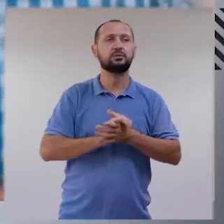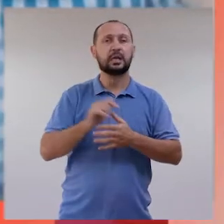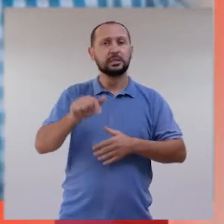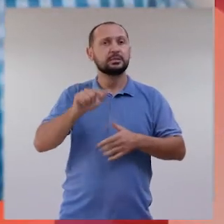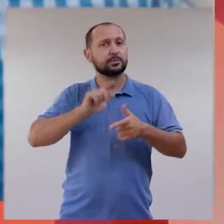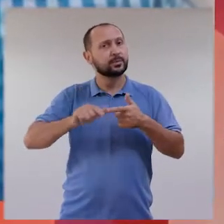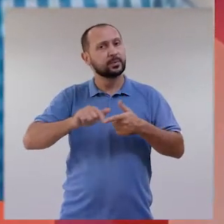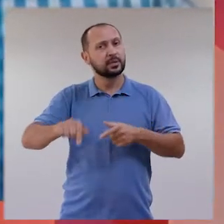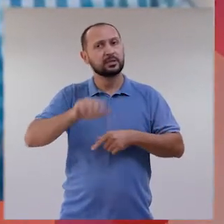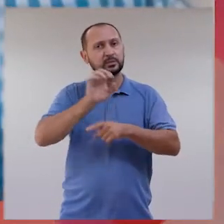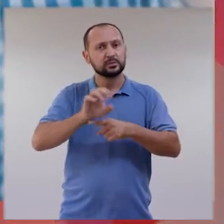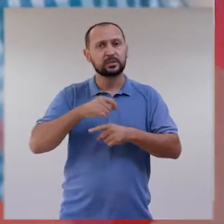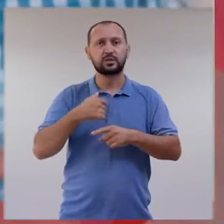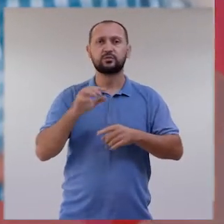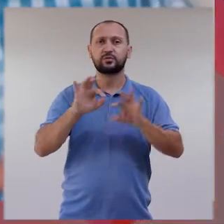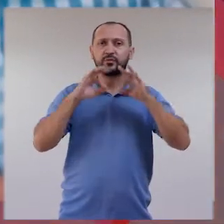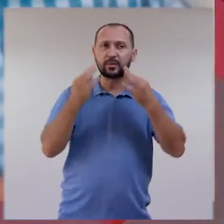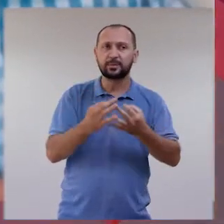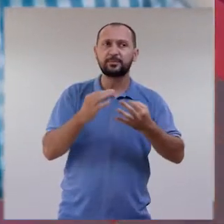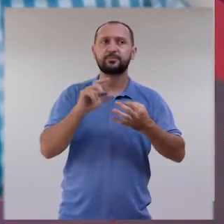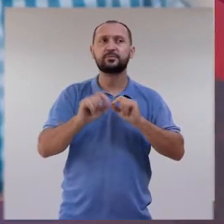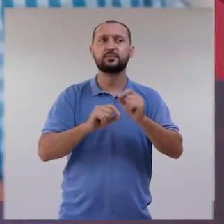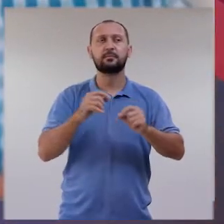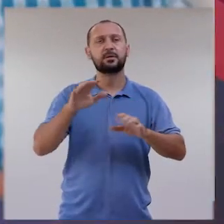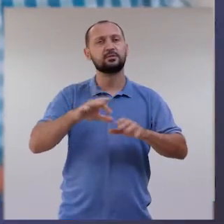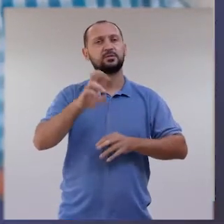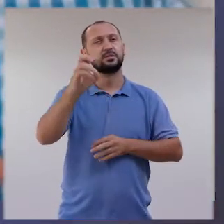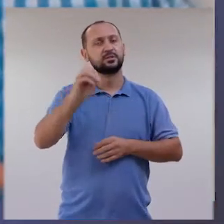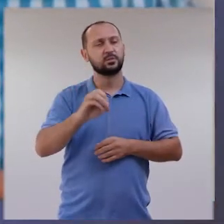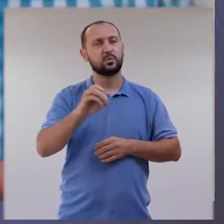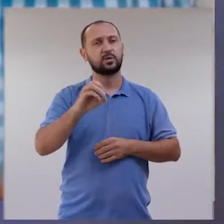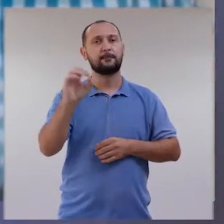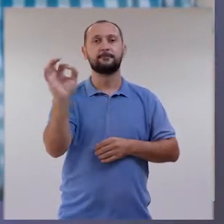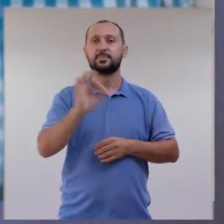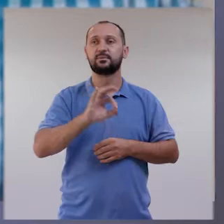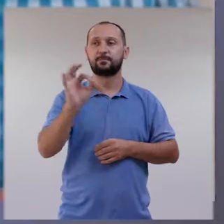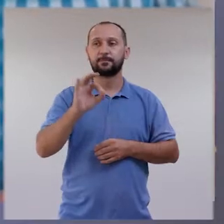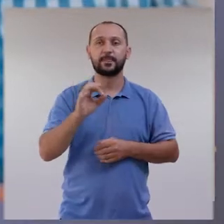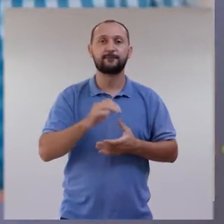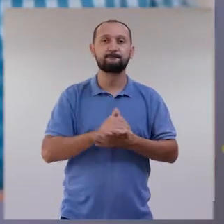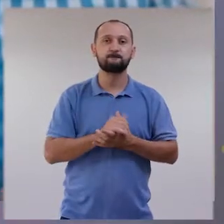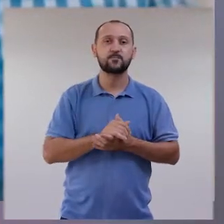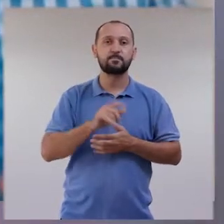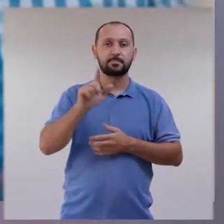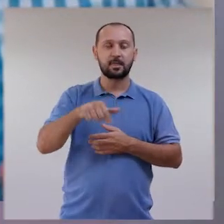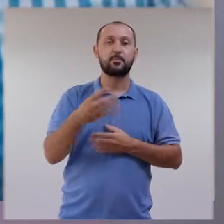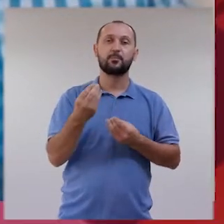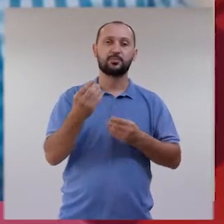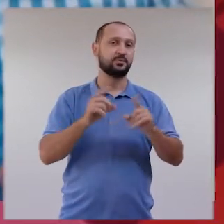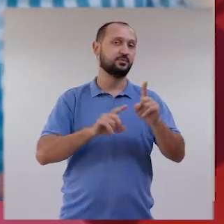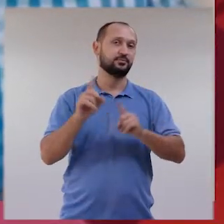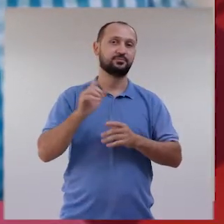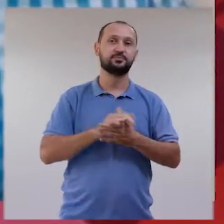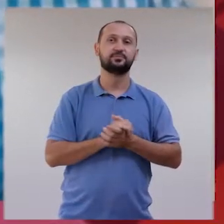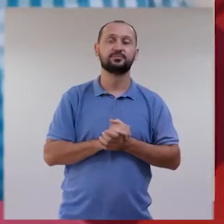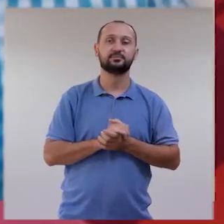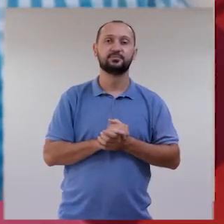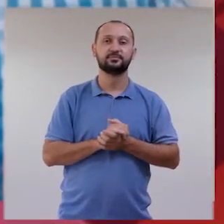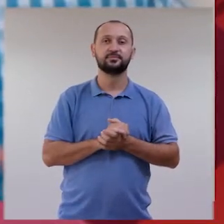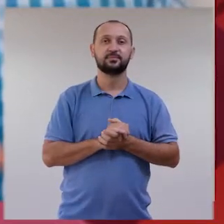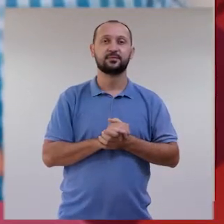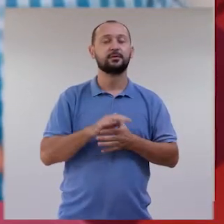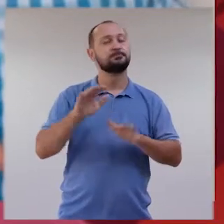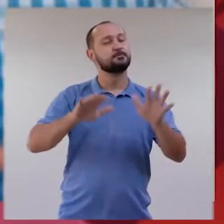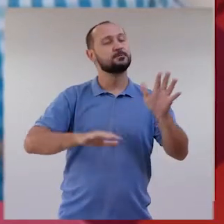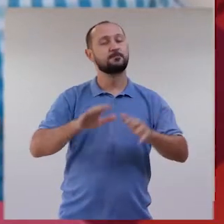teria. Nós temos aqui no nosso estado uma negativa familiar, em torno de 50%, é uma negativa extremamente alta.